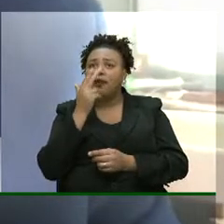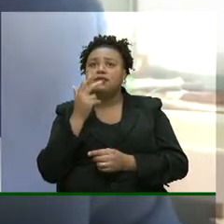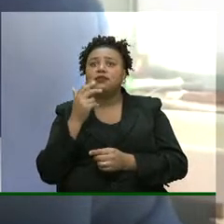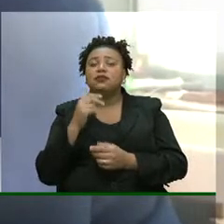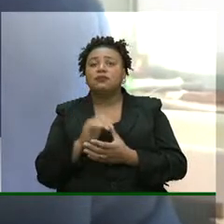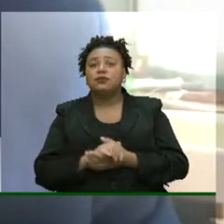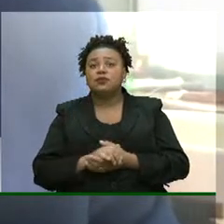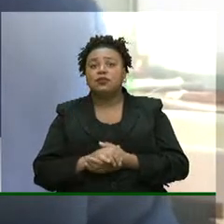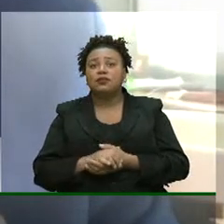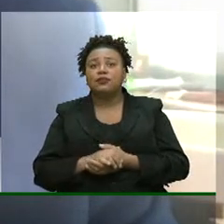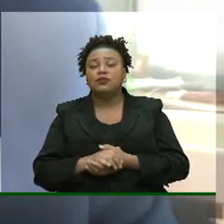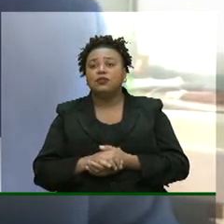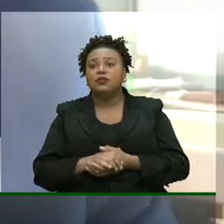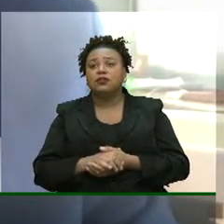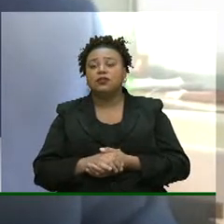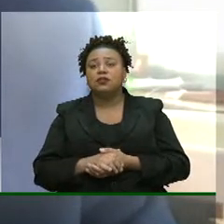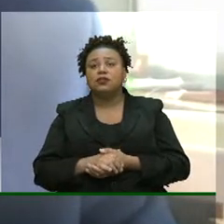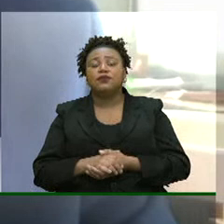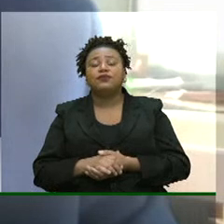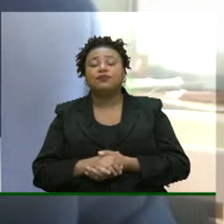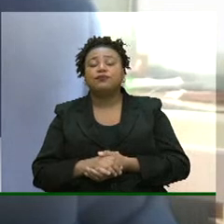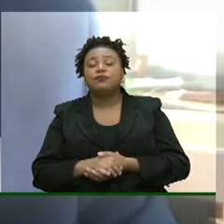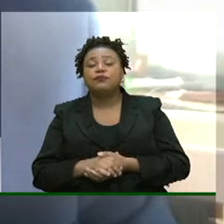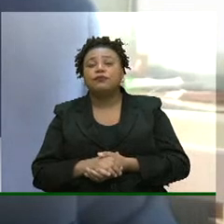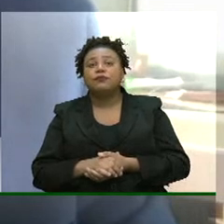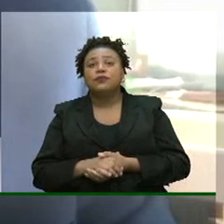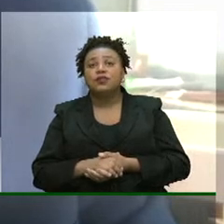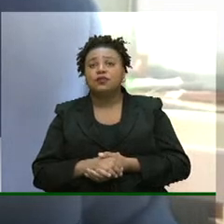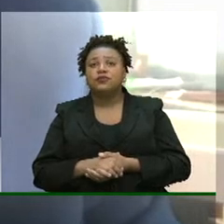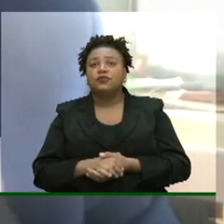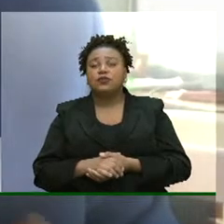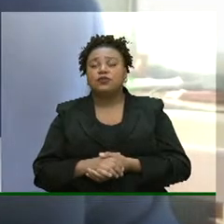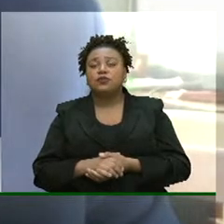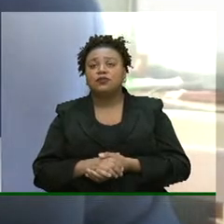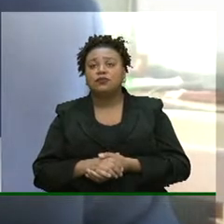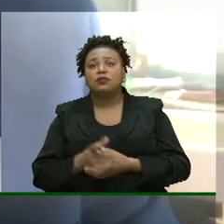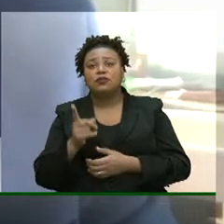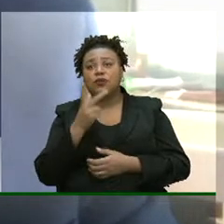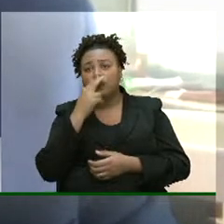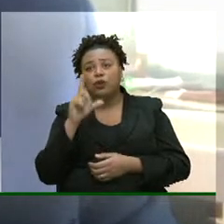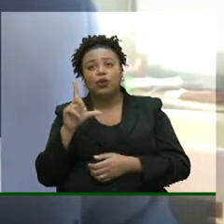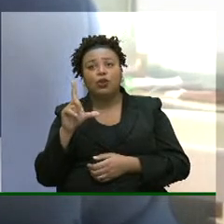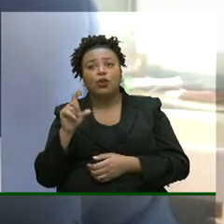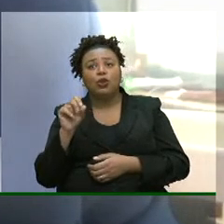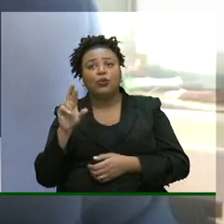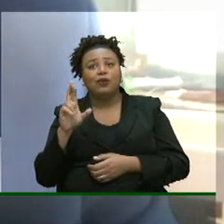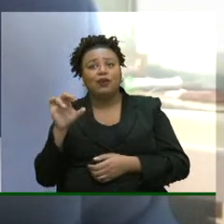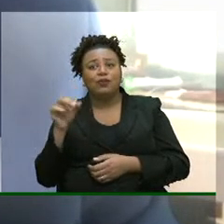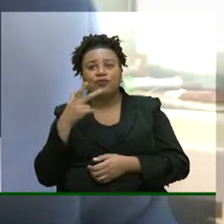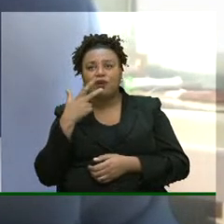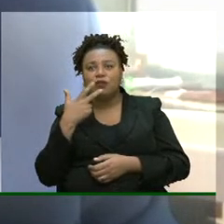extremamente justo, acho que essa é a palavra que o deputado Loureiro pontuou, que haja